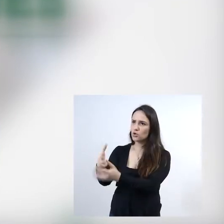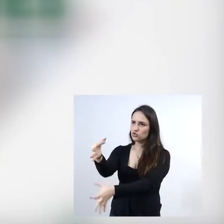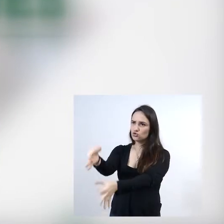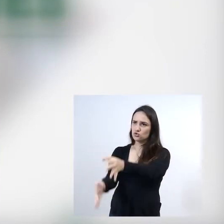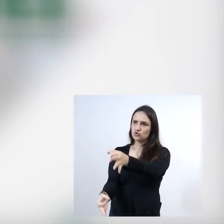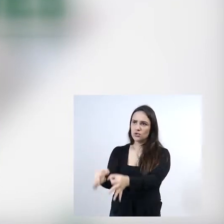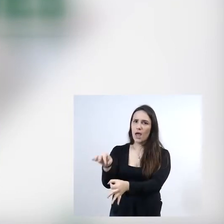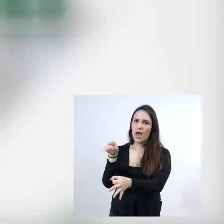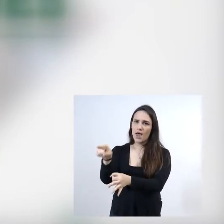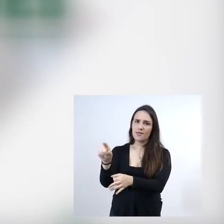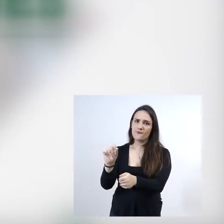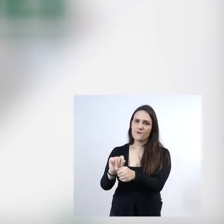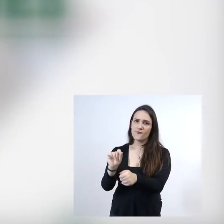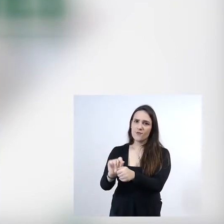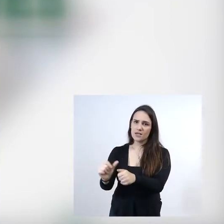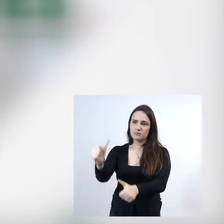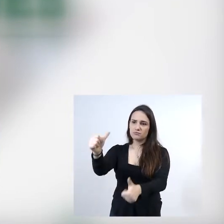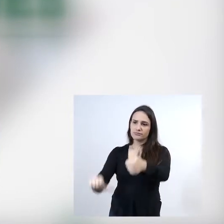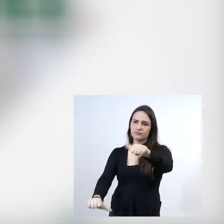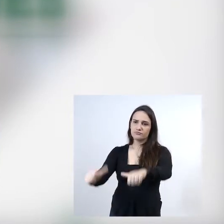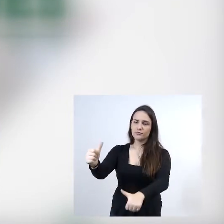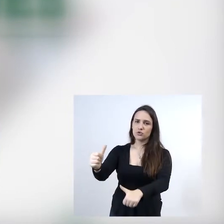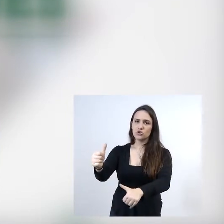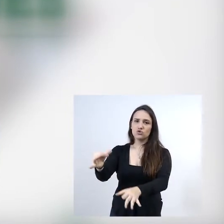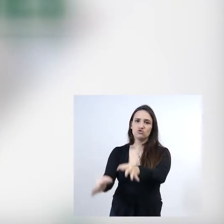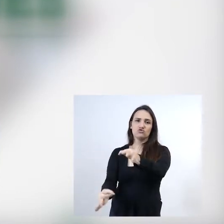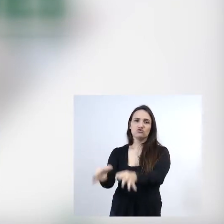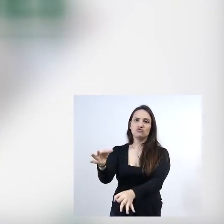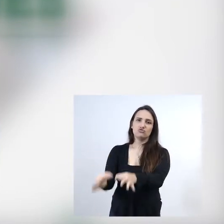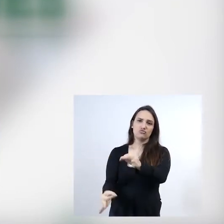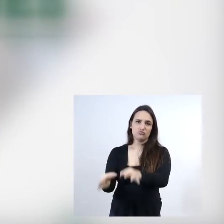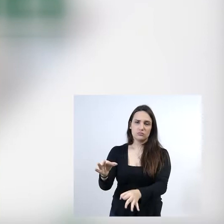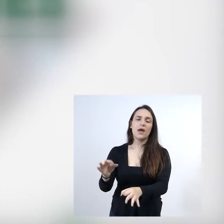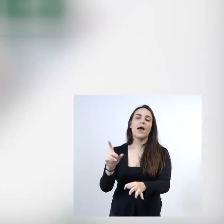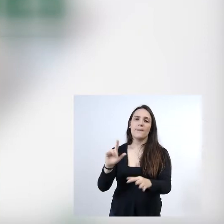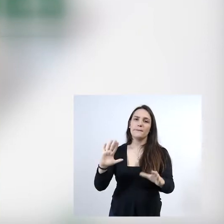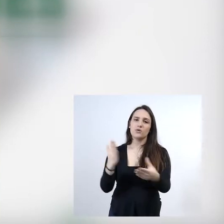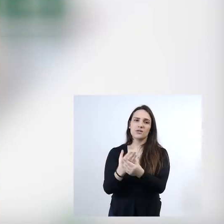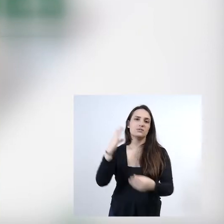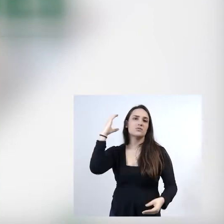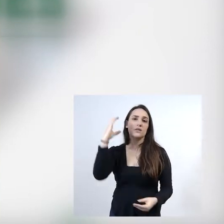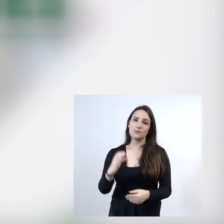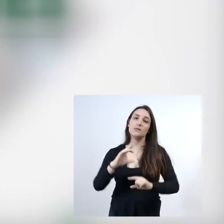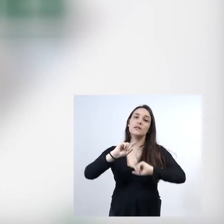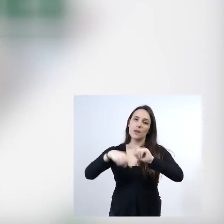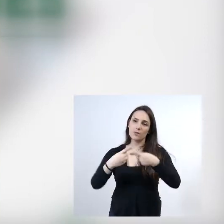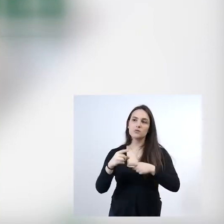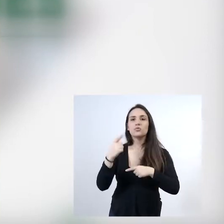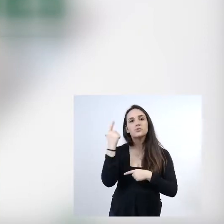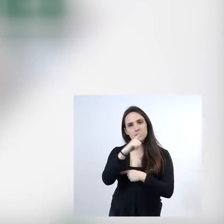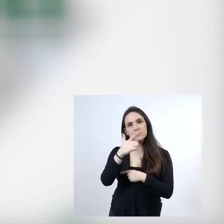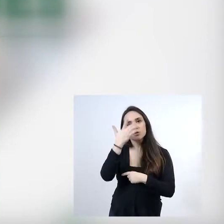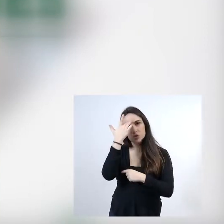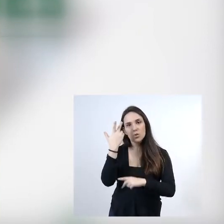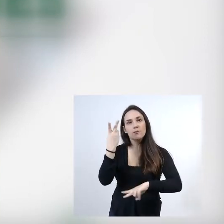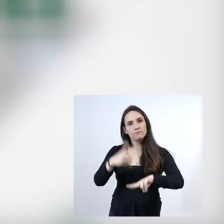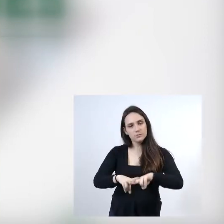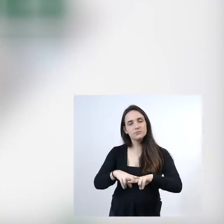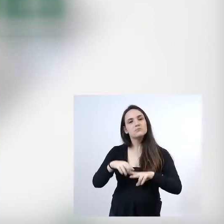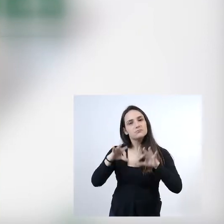que tenhamos efetivamente um processo criminal e, ao final, uma